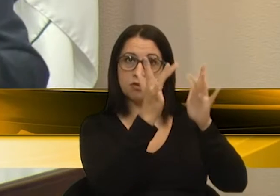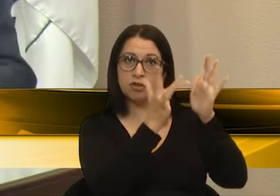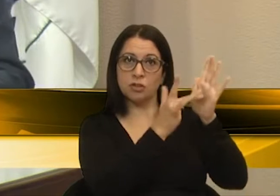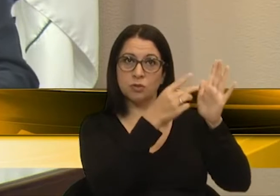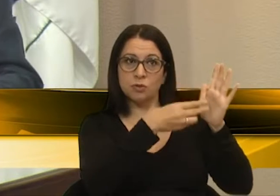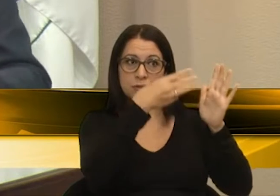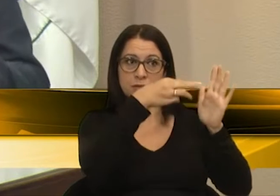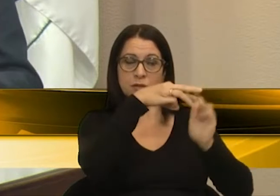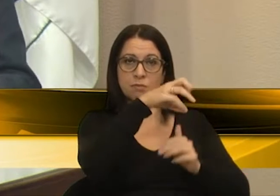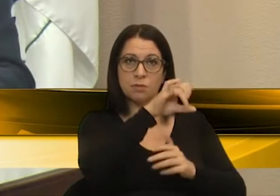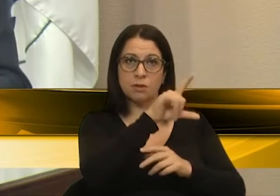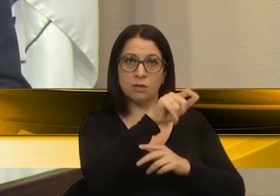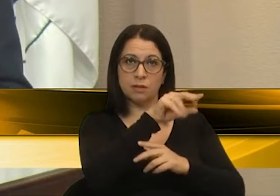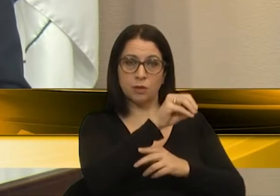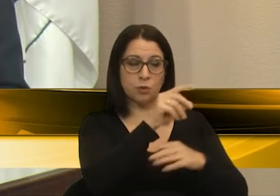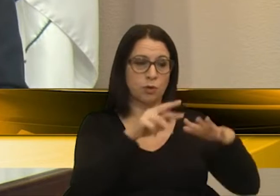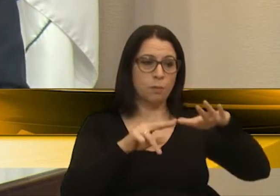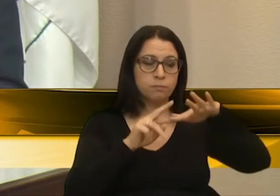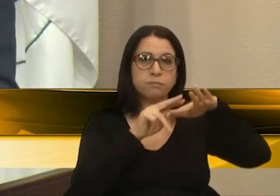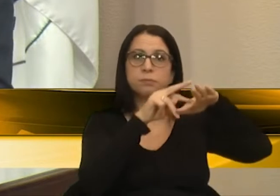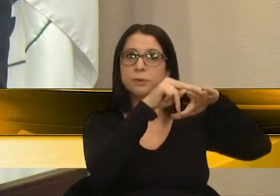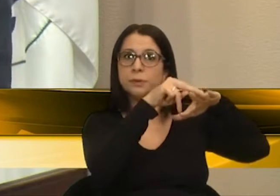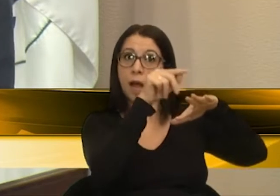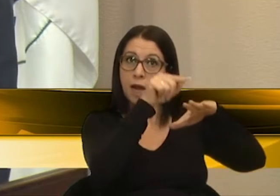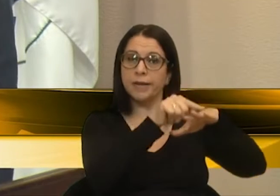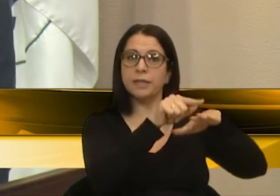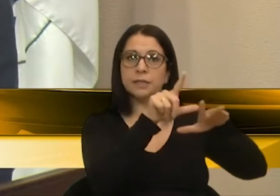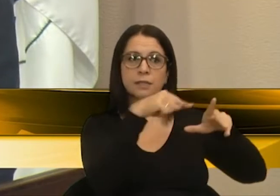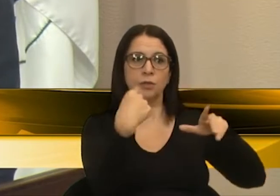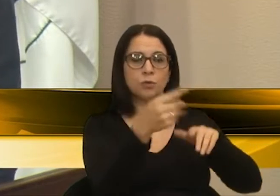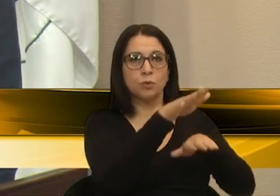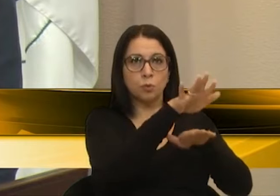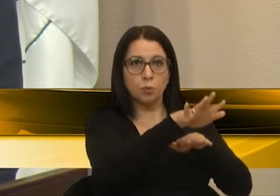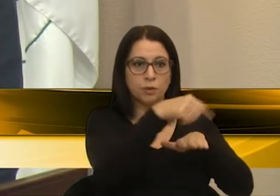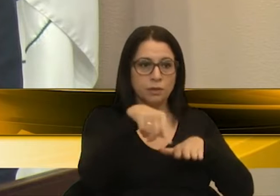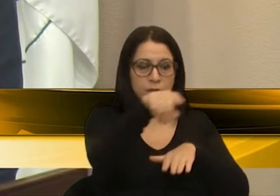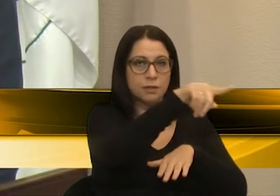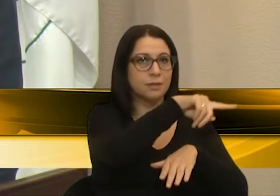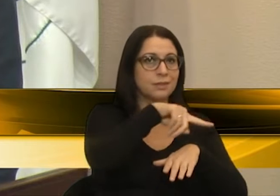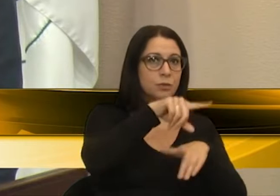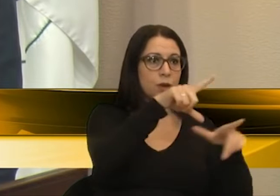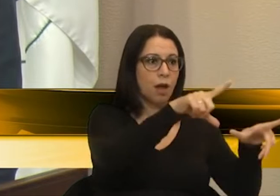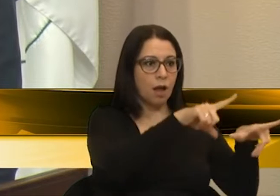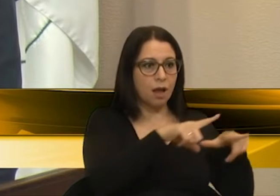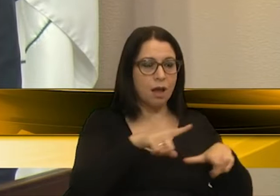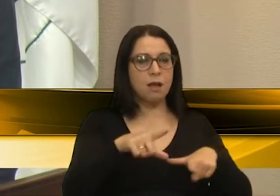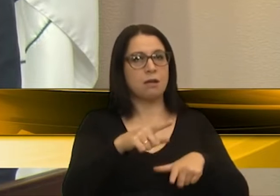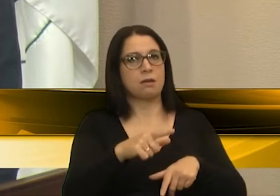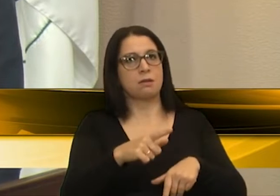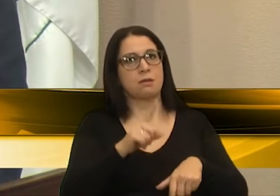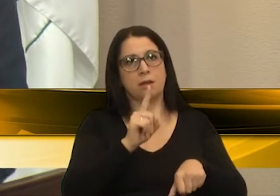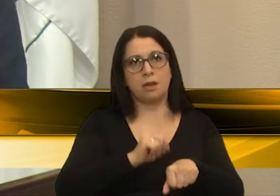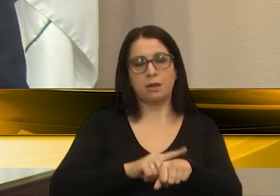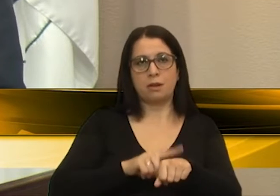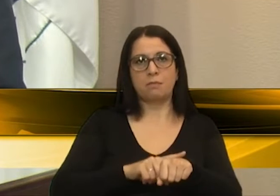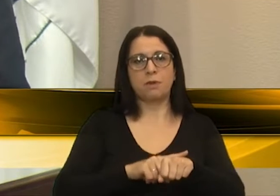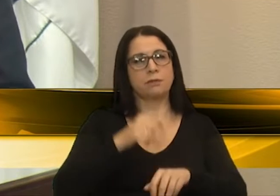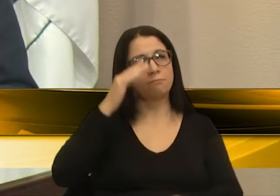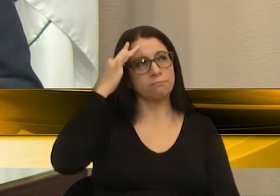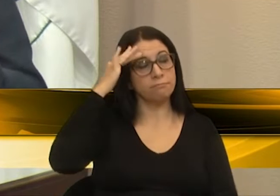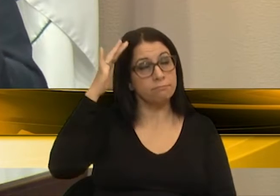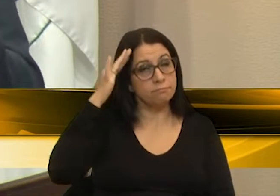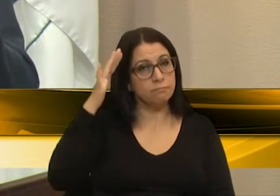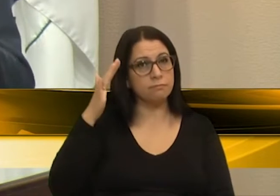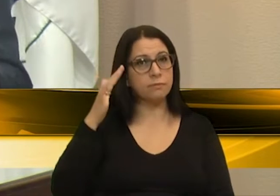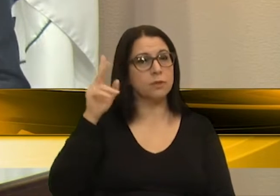uma escadaria, e naquela escadaria estão as estações da Via Sacra. Então, é um momento de